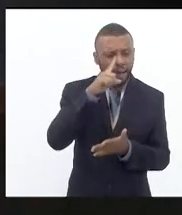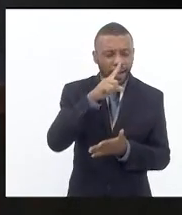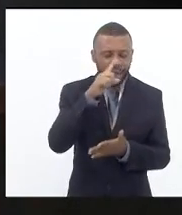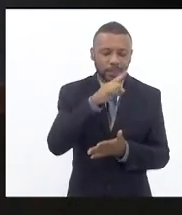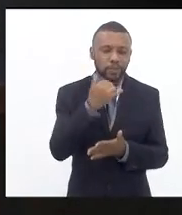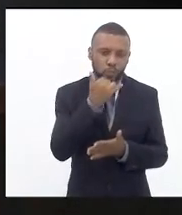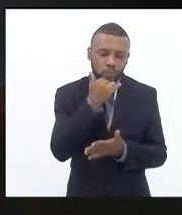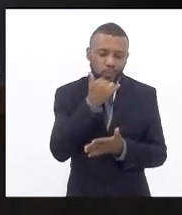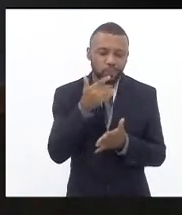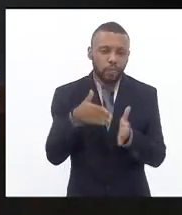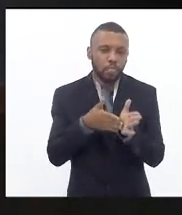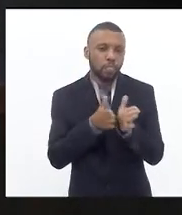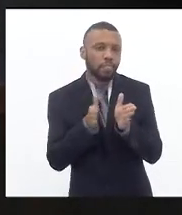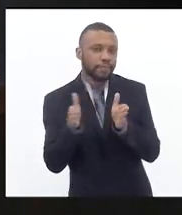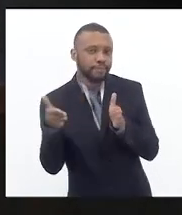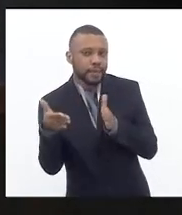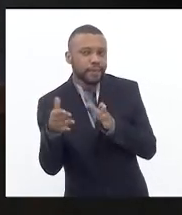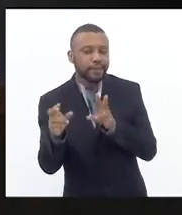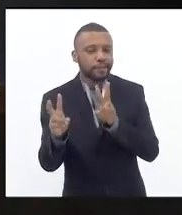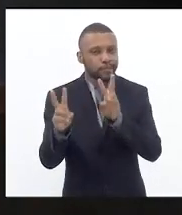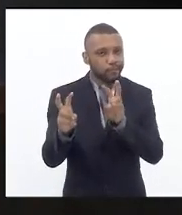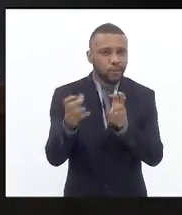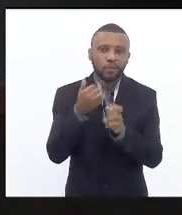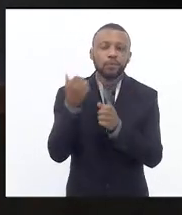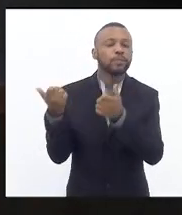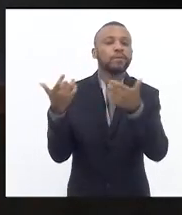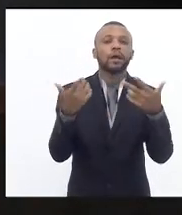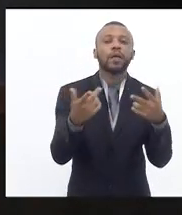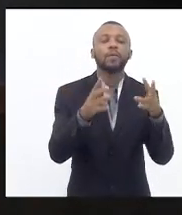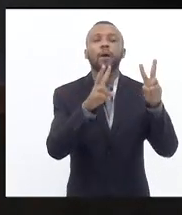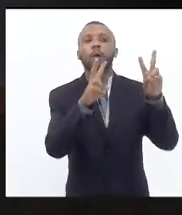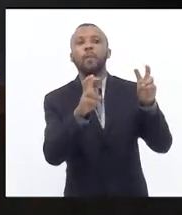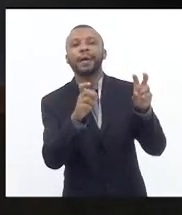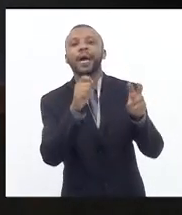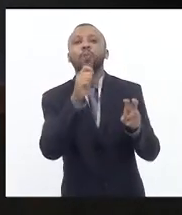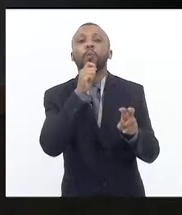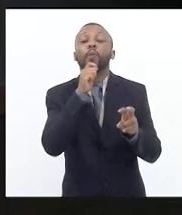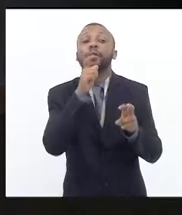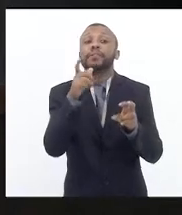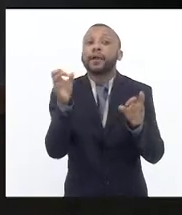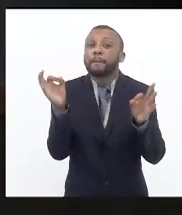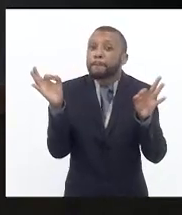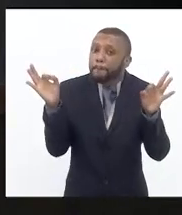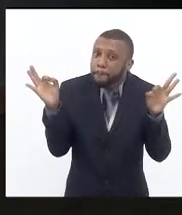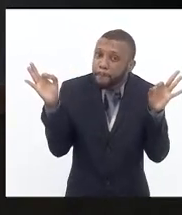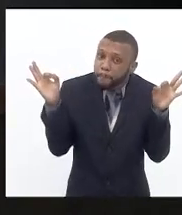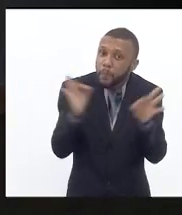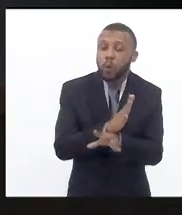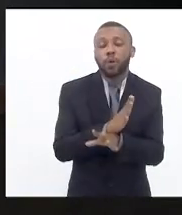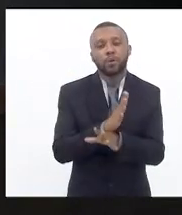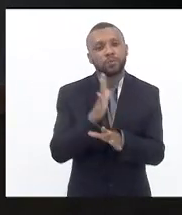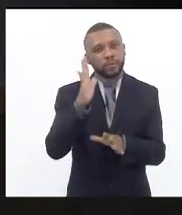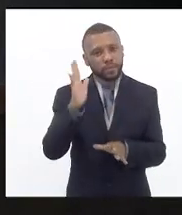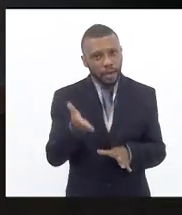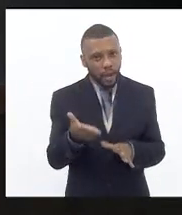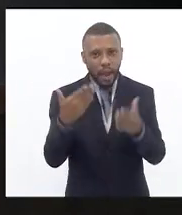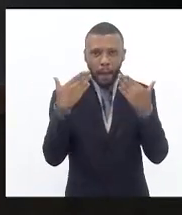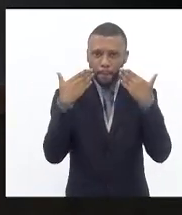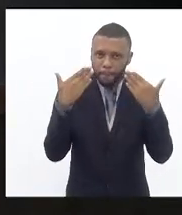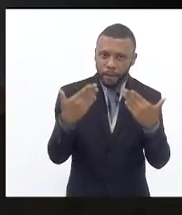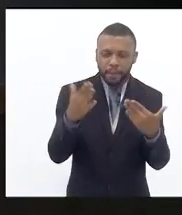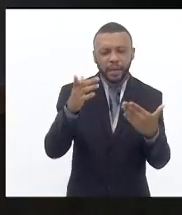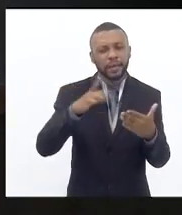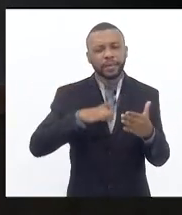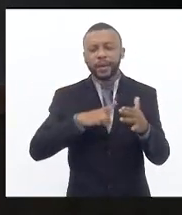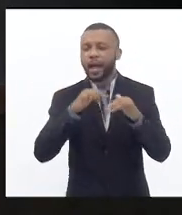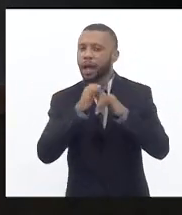um desvio vou falar sobre algo que ainda não está totalmente público embora já tenha saído